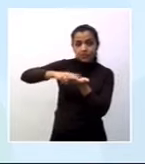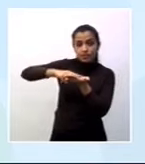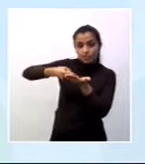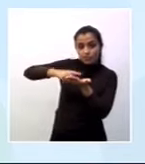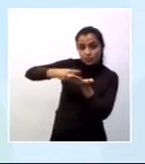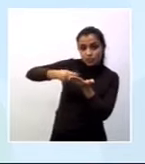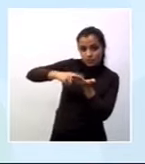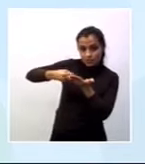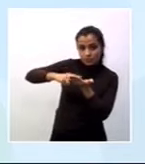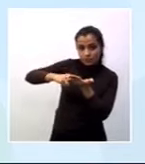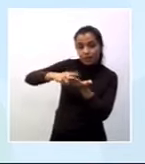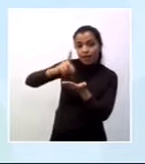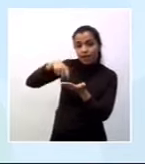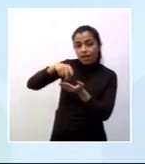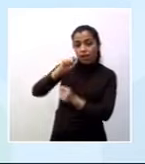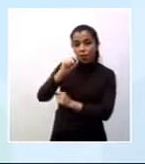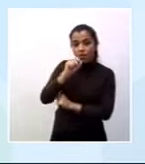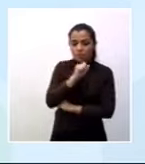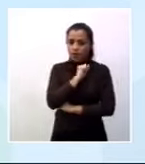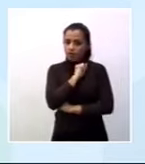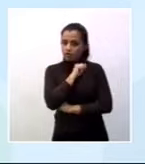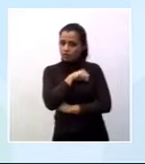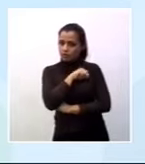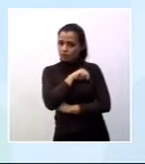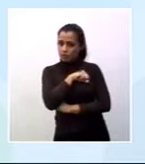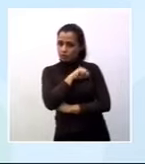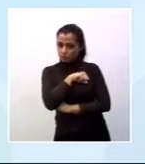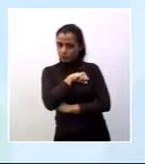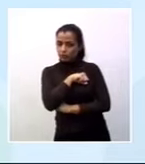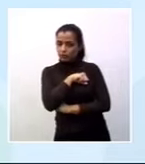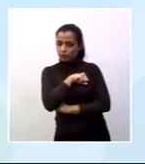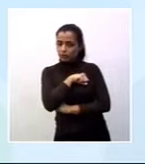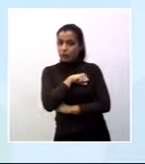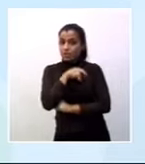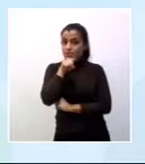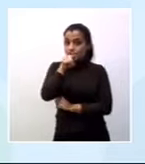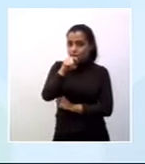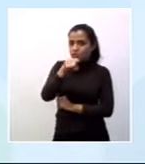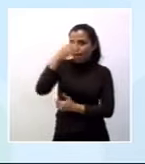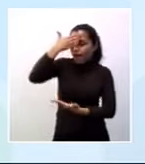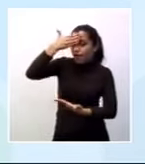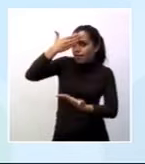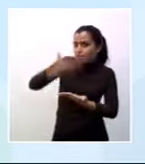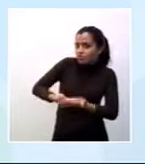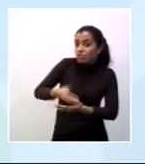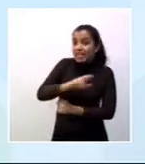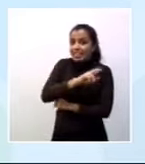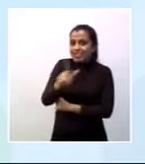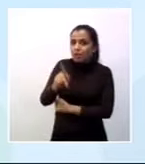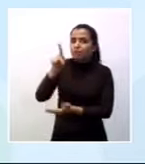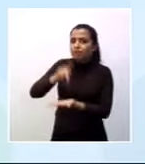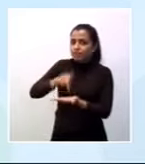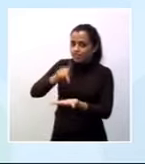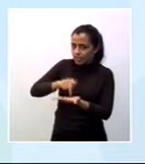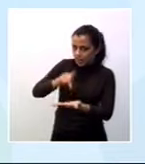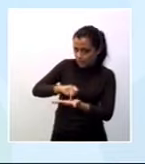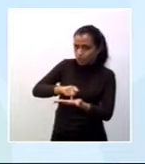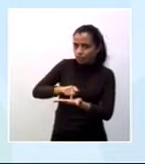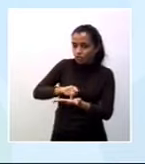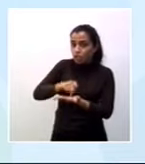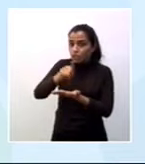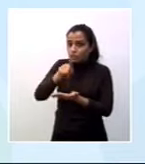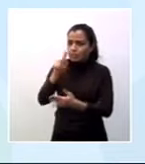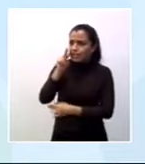eleitor quer dizer fazer com que você acredite algo que não é verdadeiro ou te levar a ter uma percepção um pouco